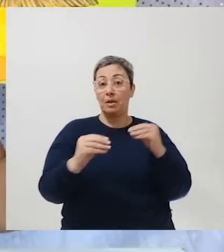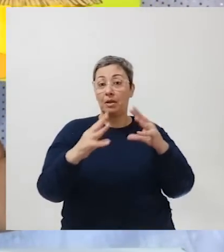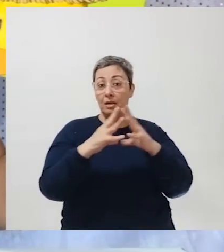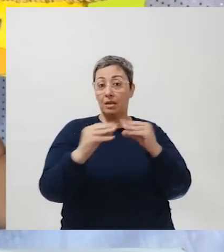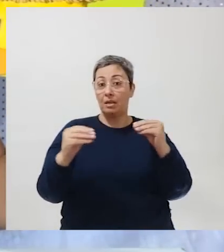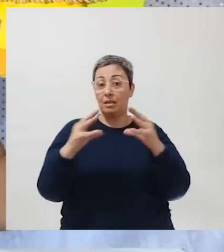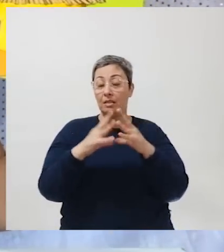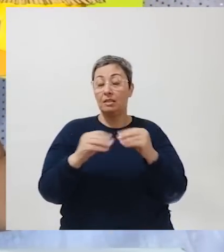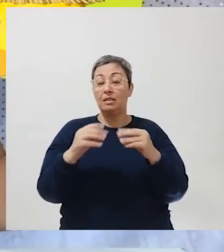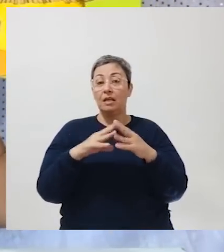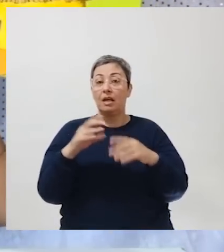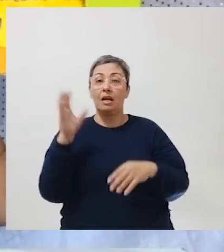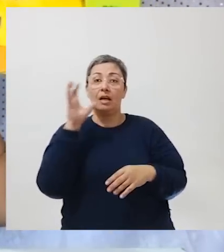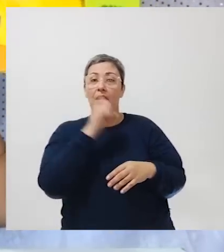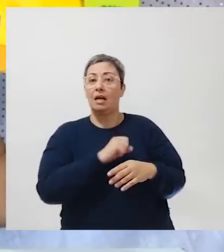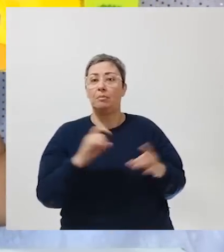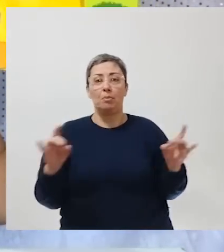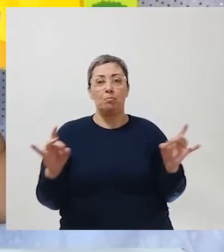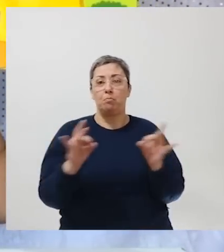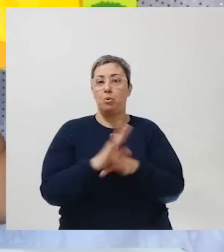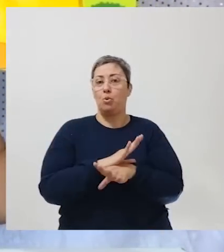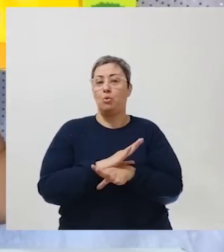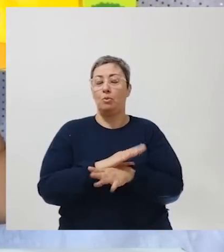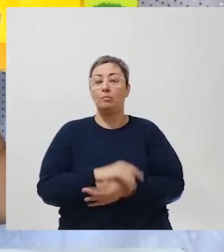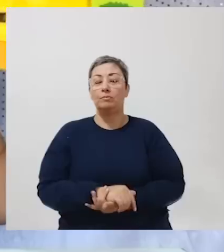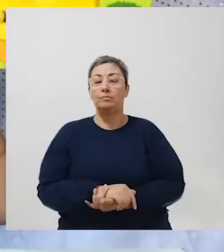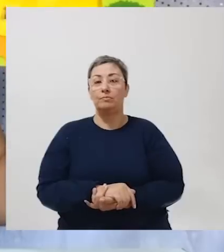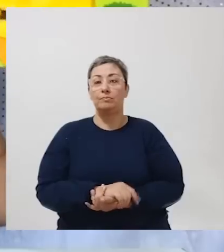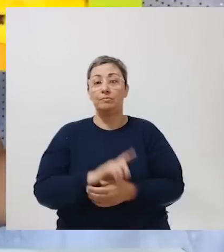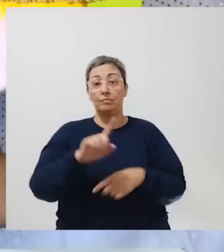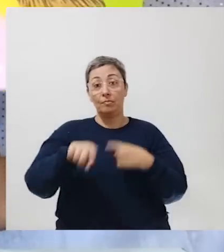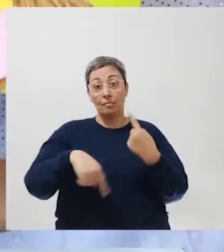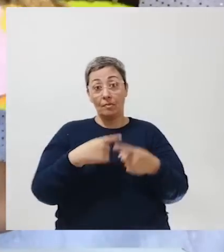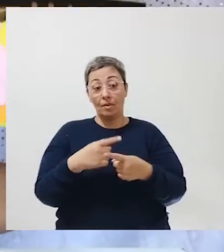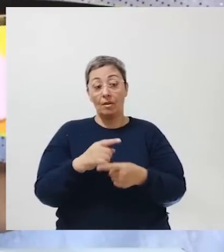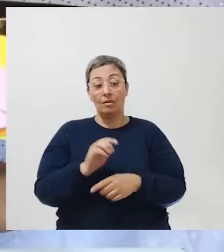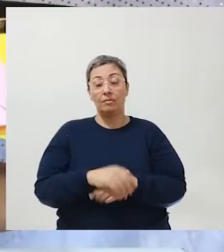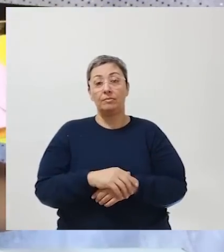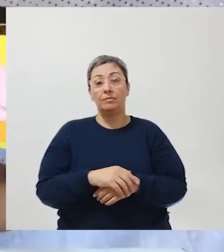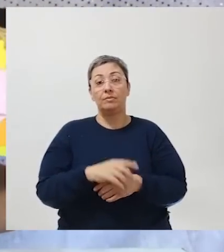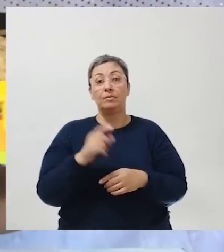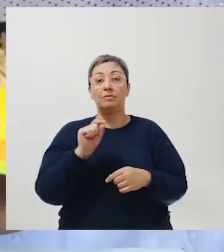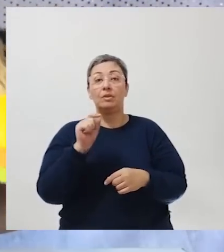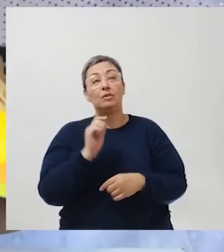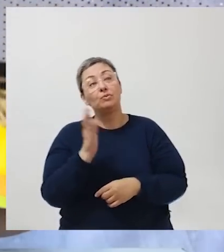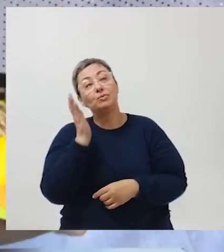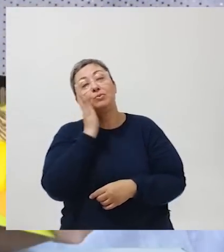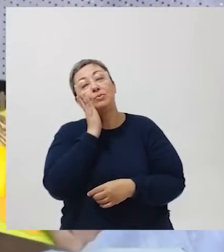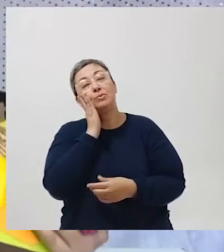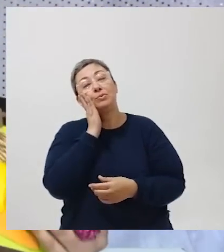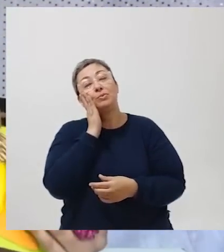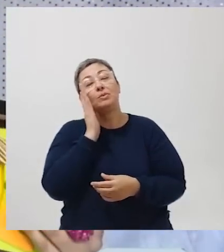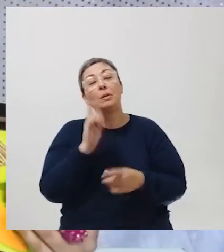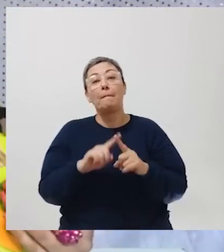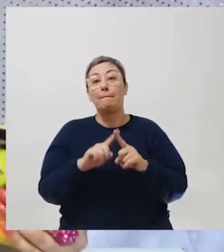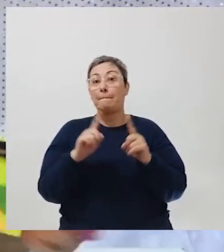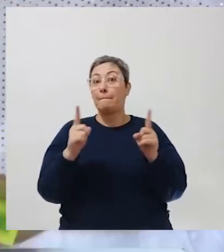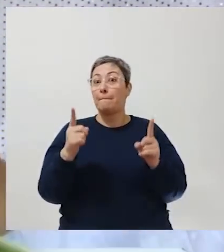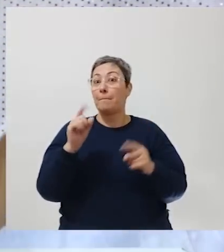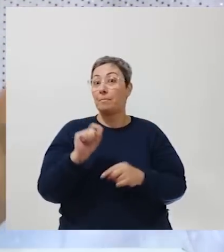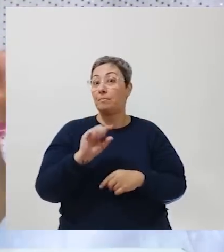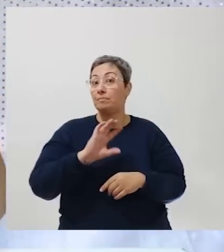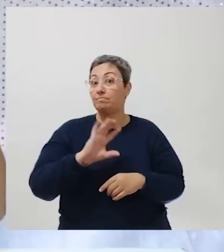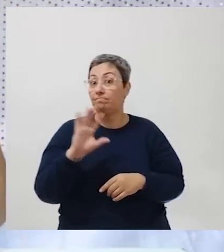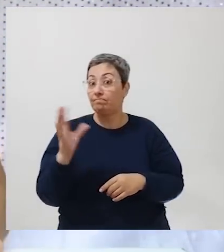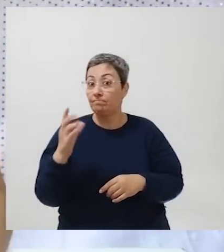palhas e rapidinho ela ficou pronta. E aí, então, ele foi dormir. Mas acontece